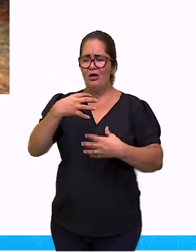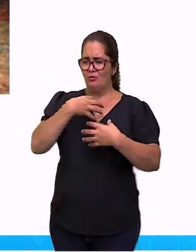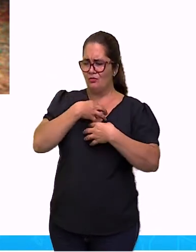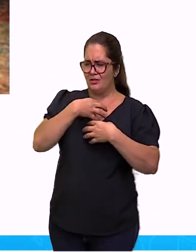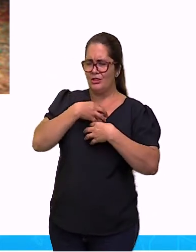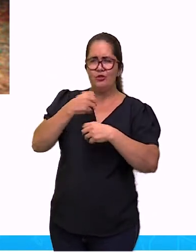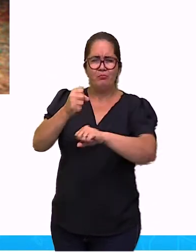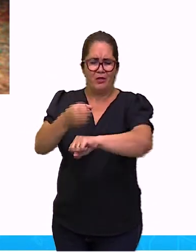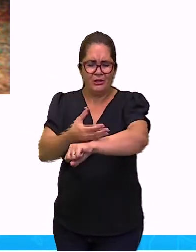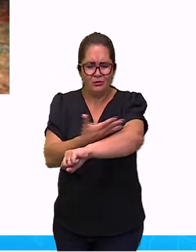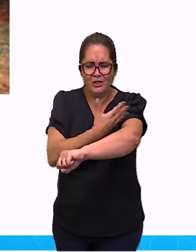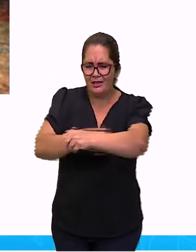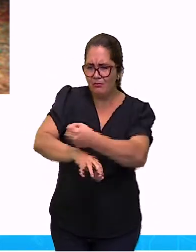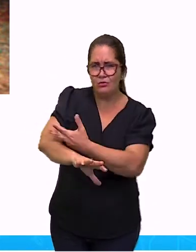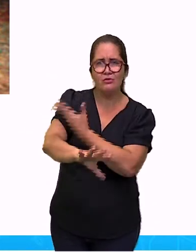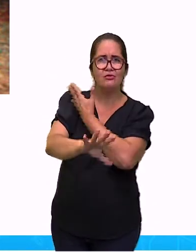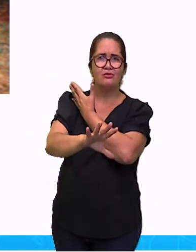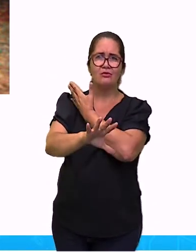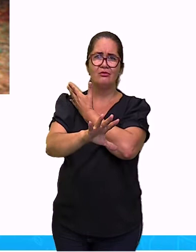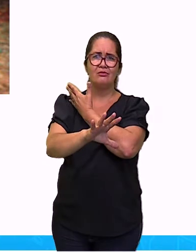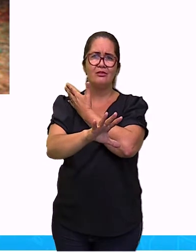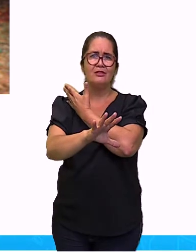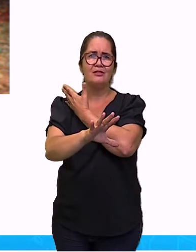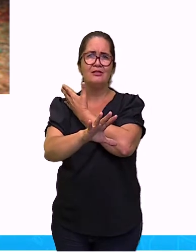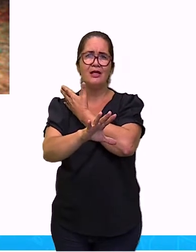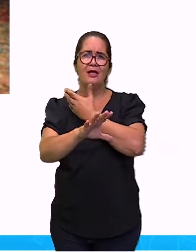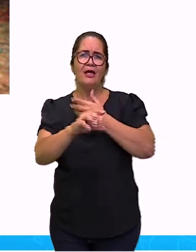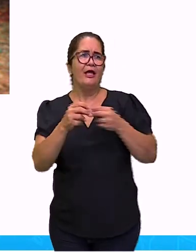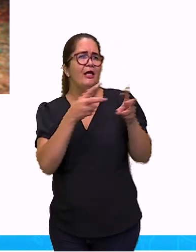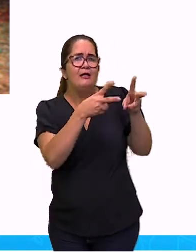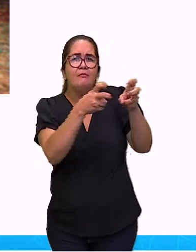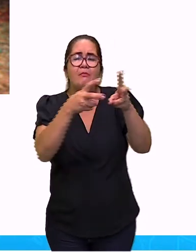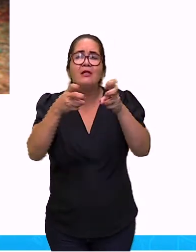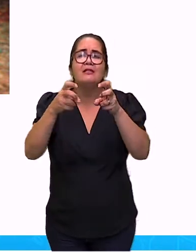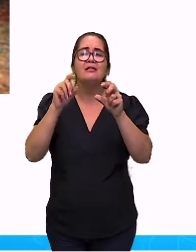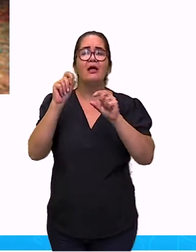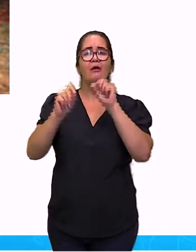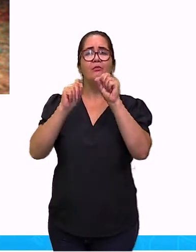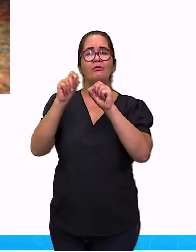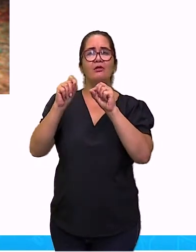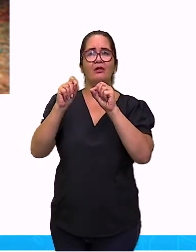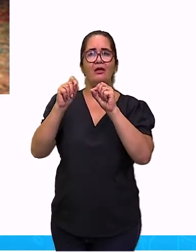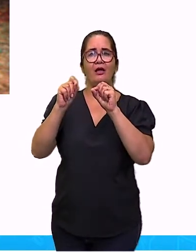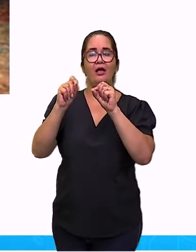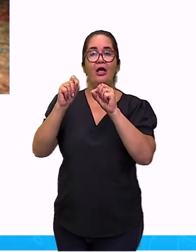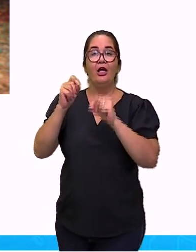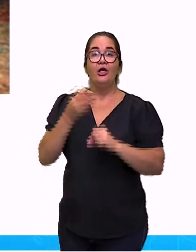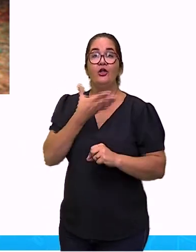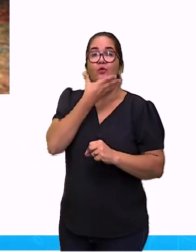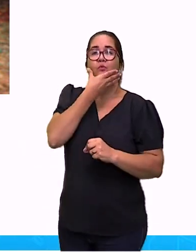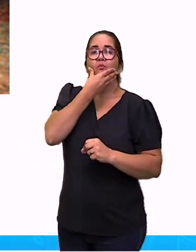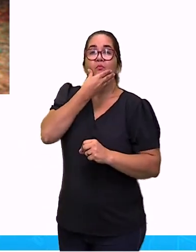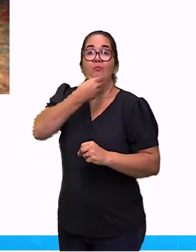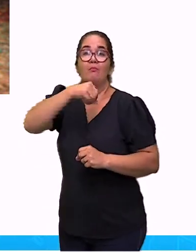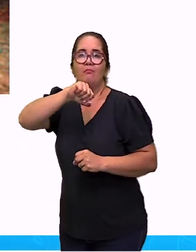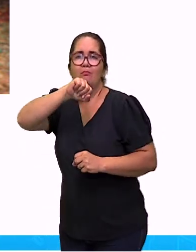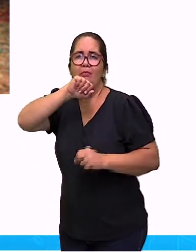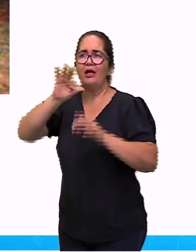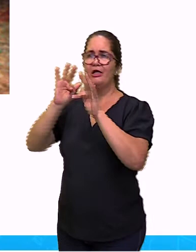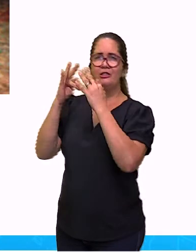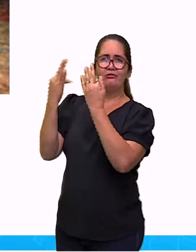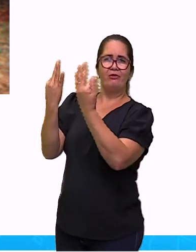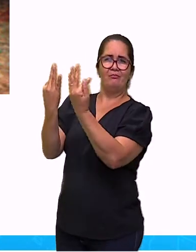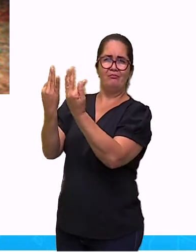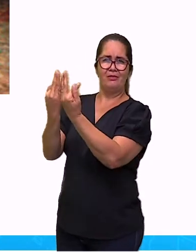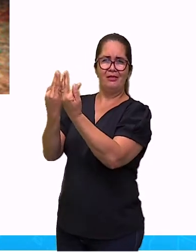o senhor, larga o seu lar e vai para a guerra. Então é isso que ele pintou,